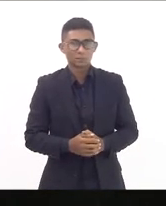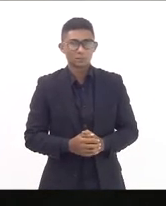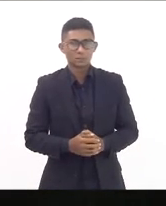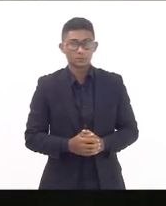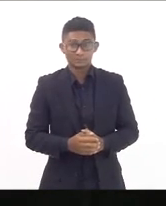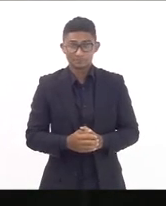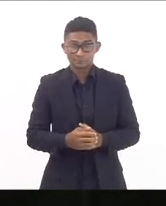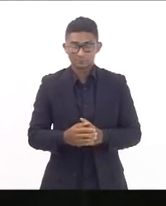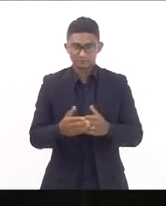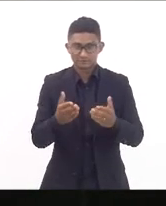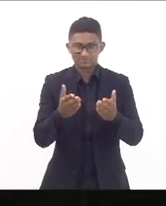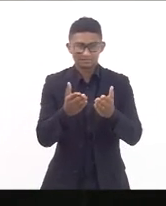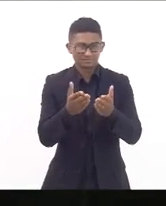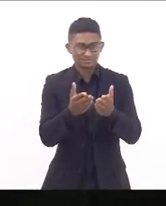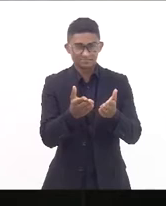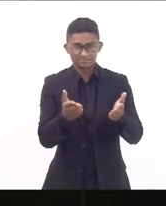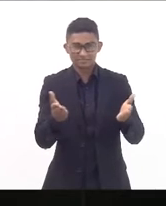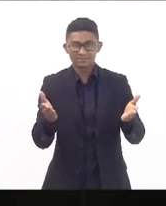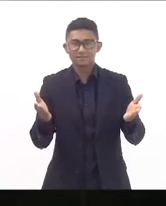senhores e senhoras